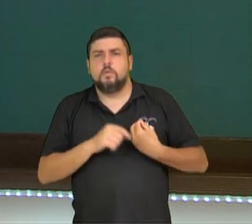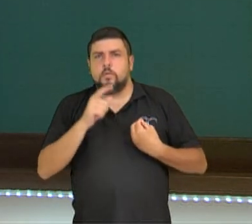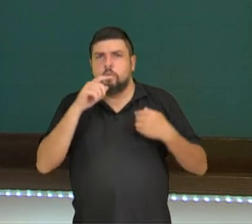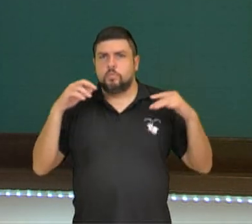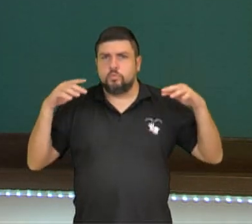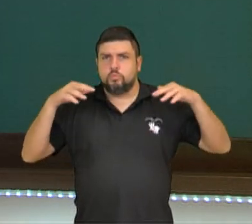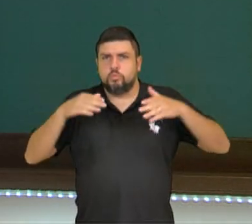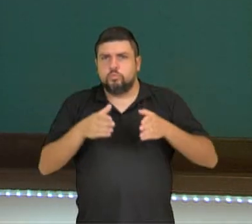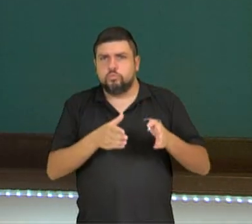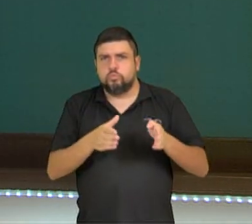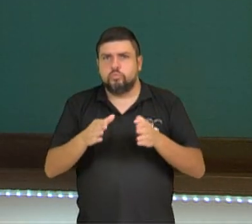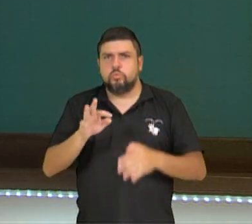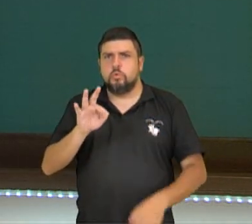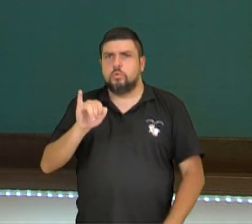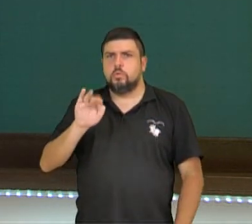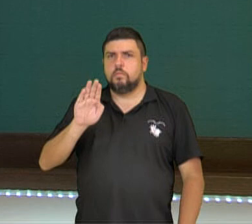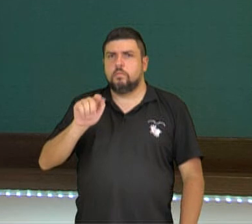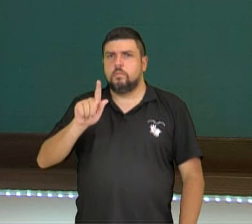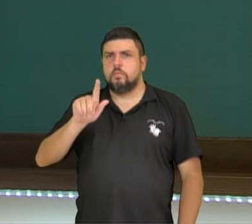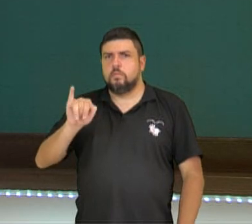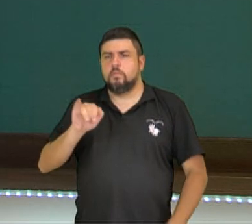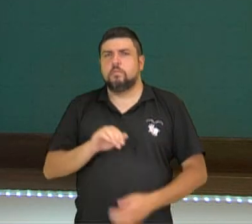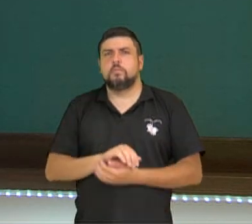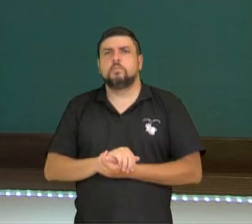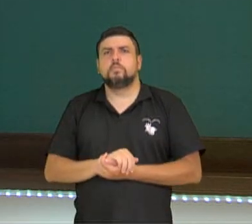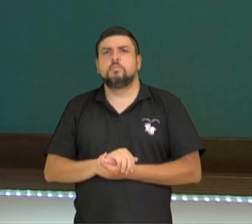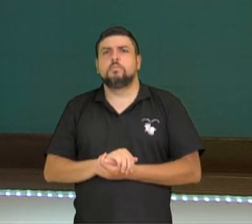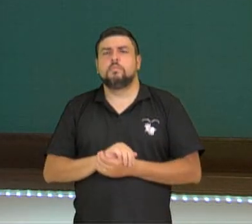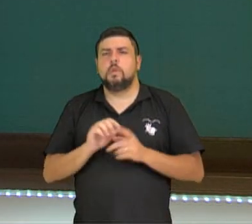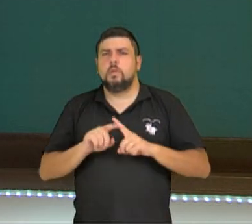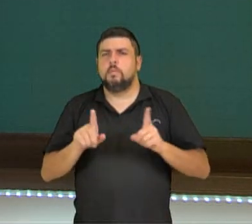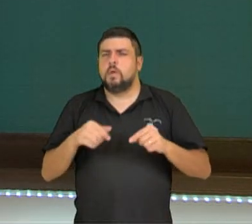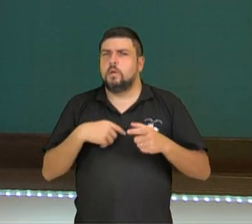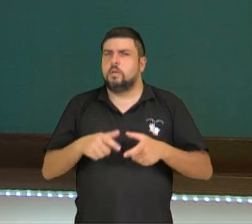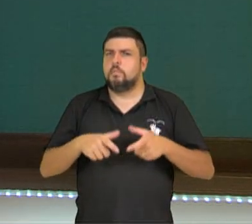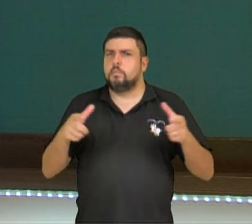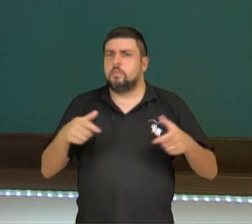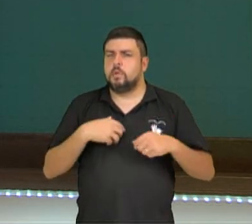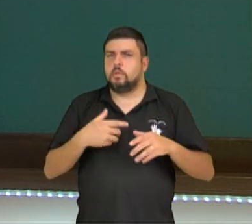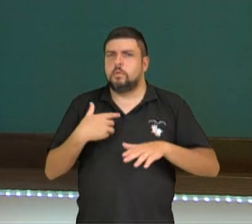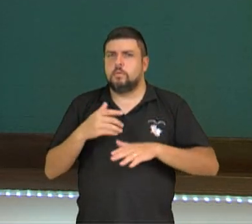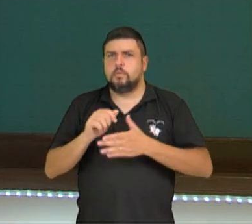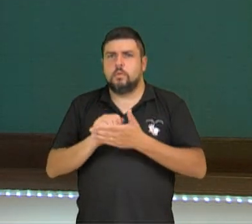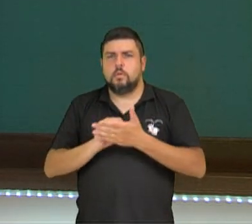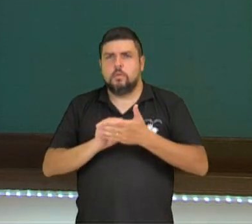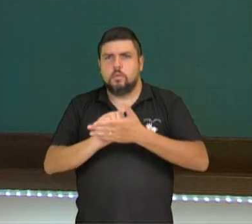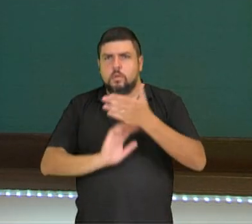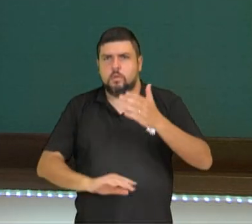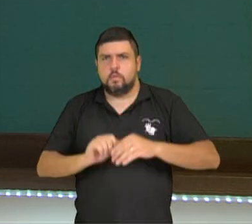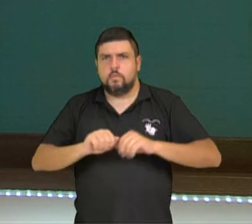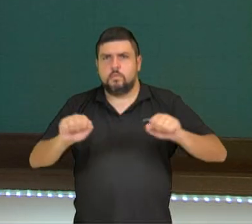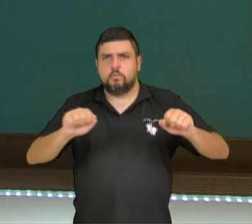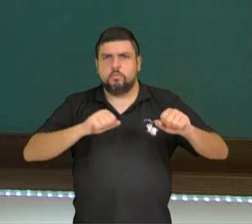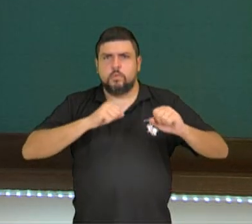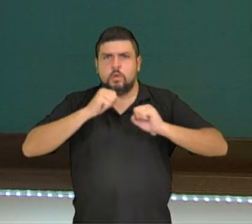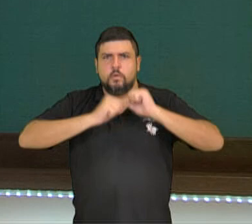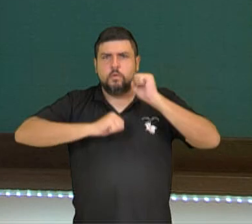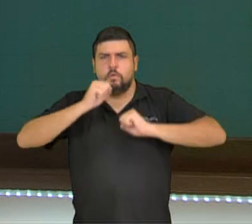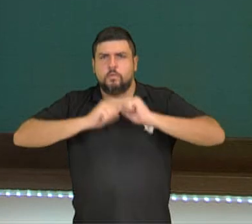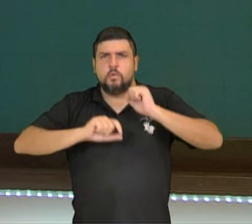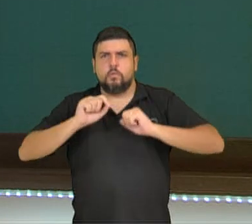bacia hidrográfica do Tibagi também, certo? Mas a grande maioria das atividades desta bacia hidrográfica estão ligadas